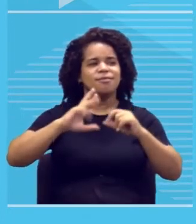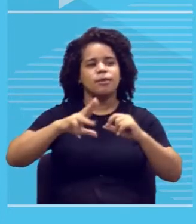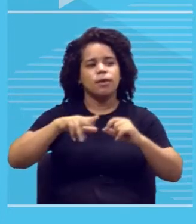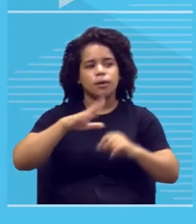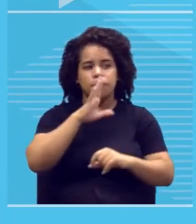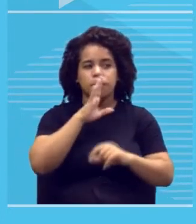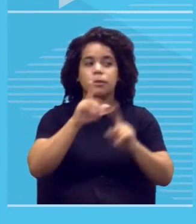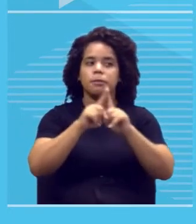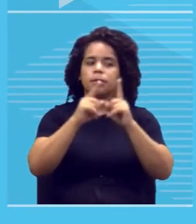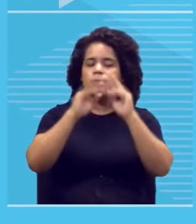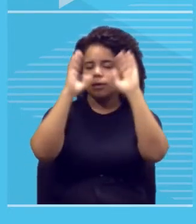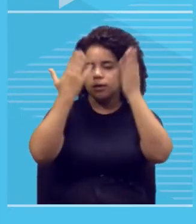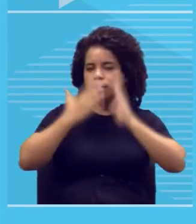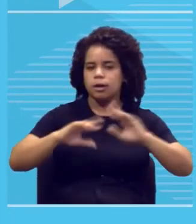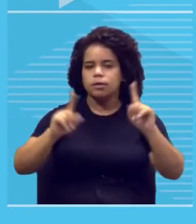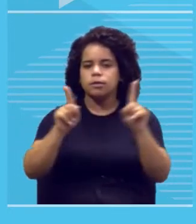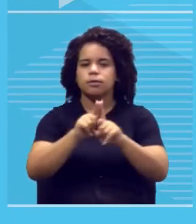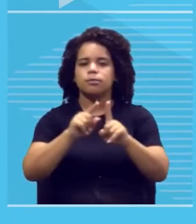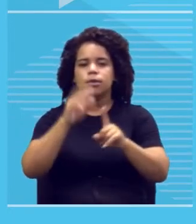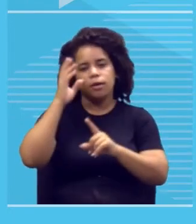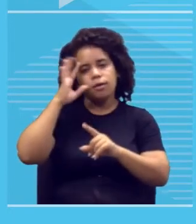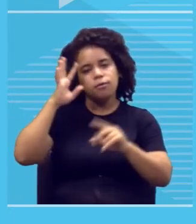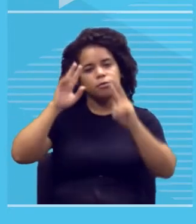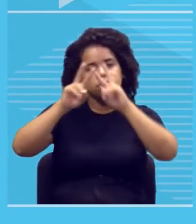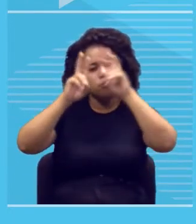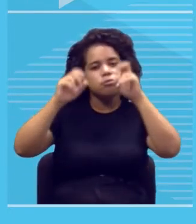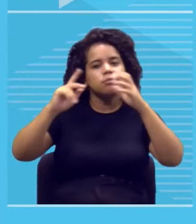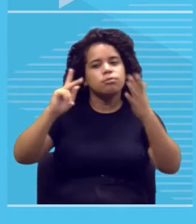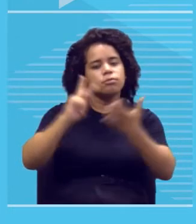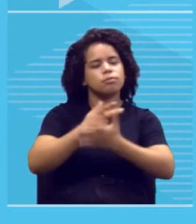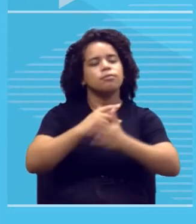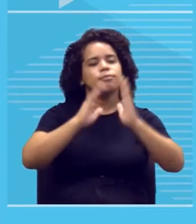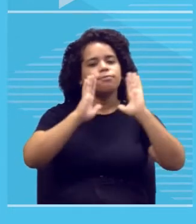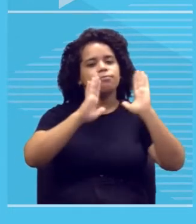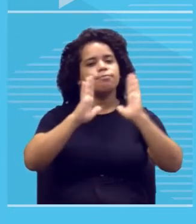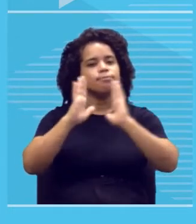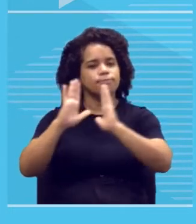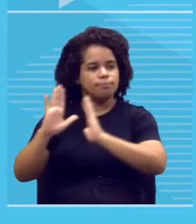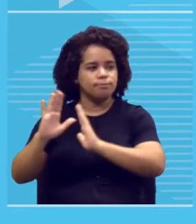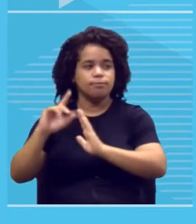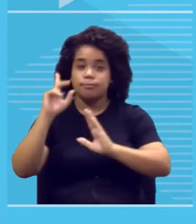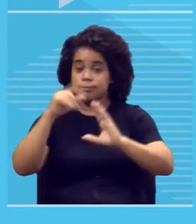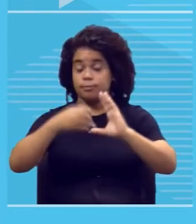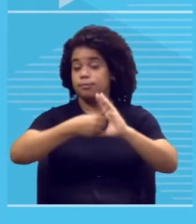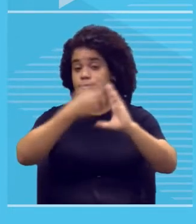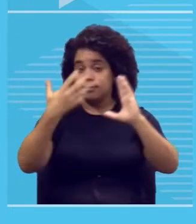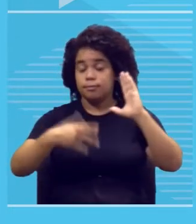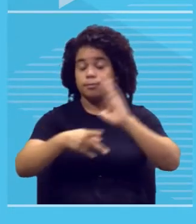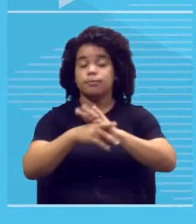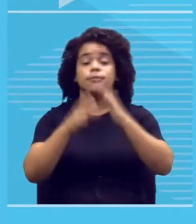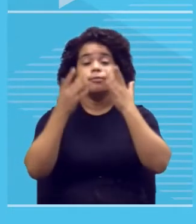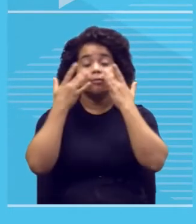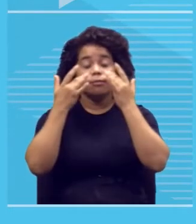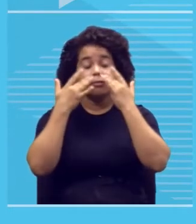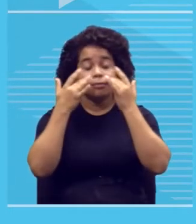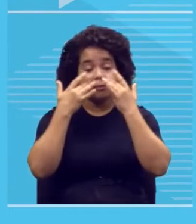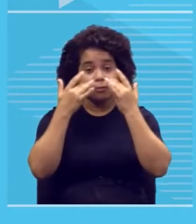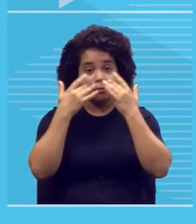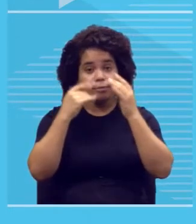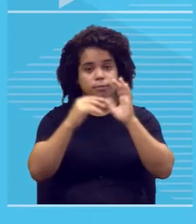refletindo as situações propostas em cena Essas são as características desse chamado épico